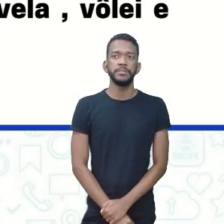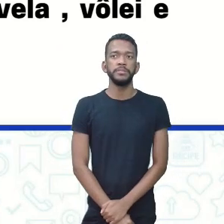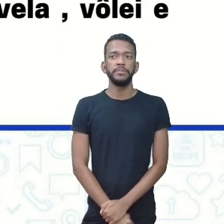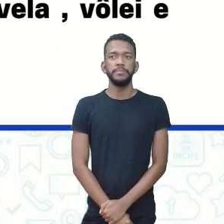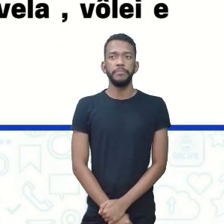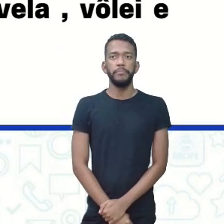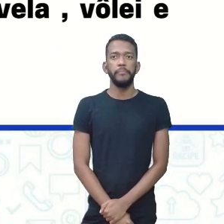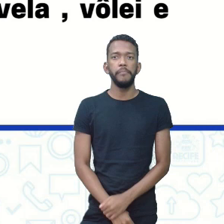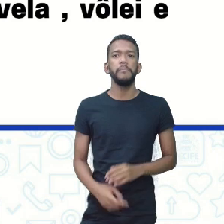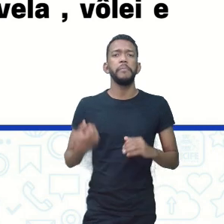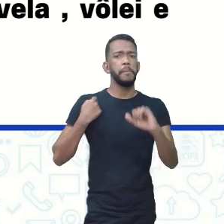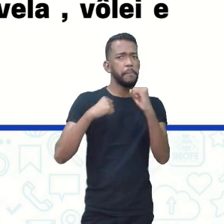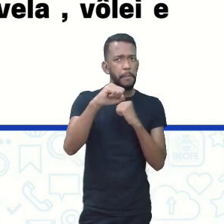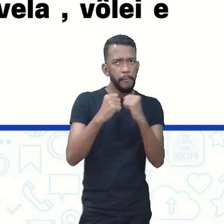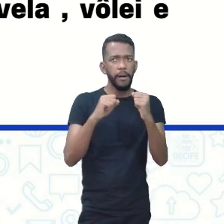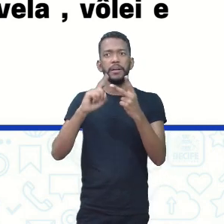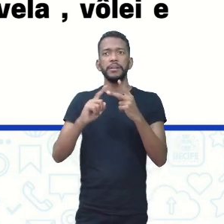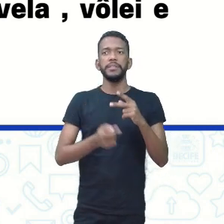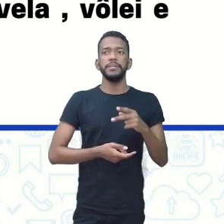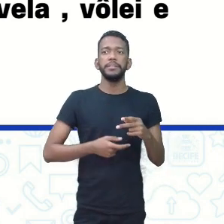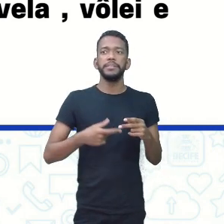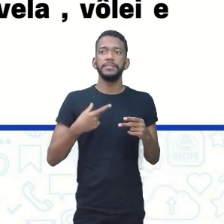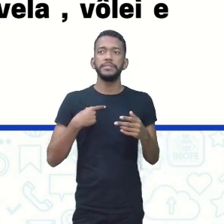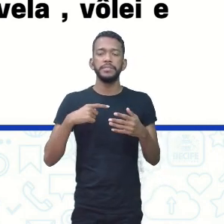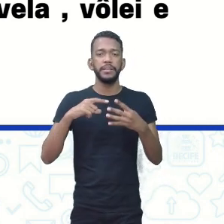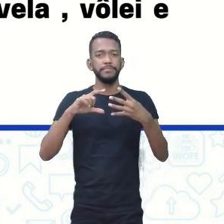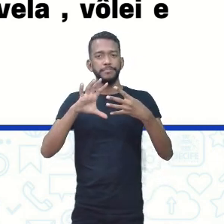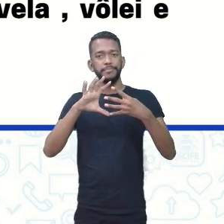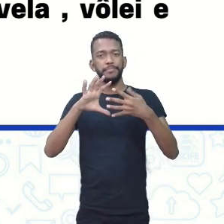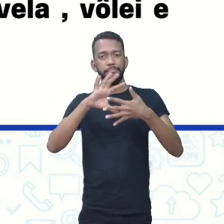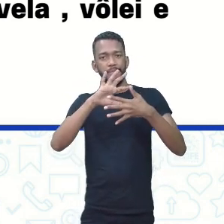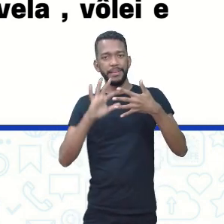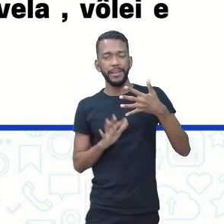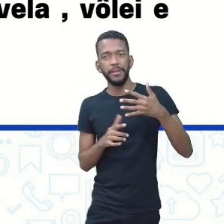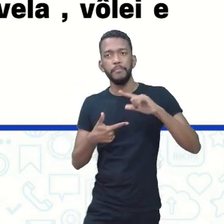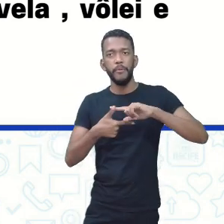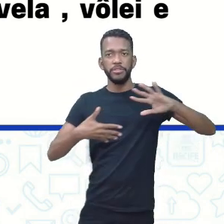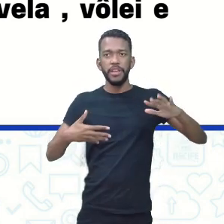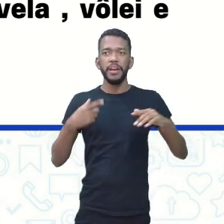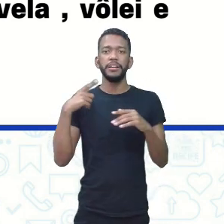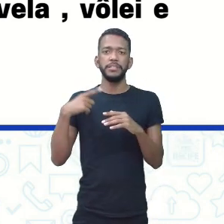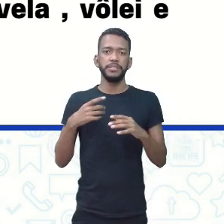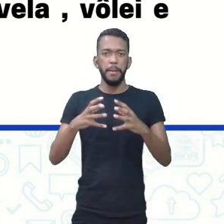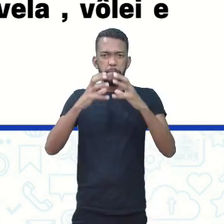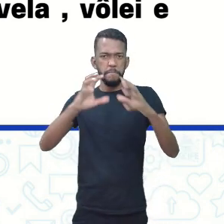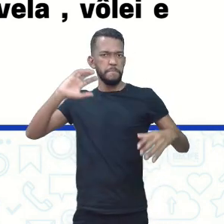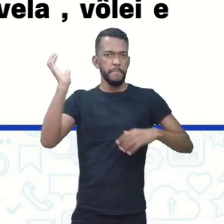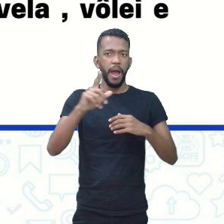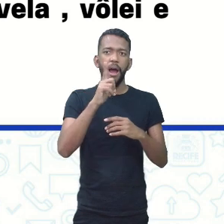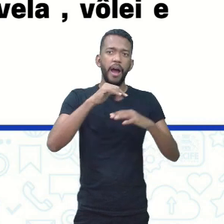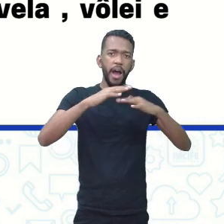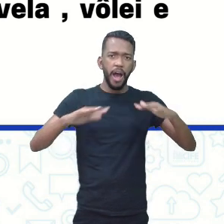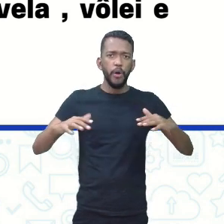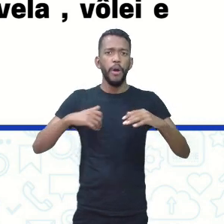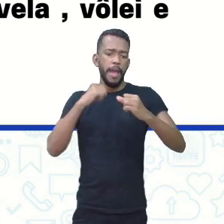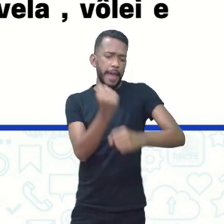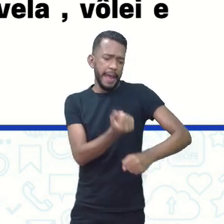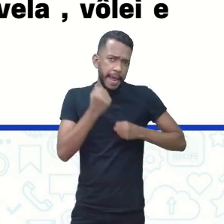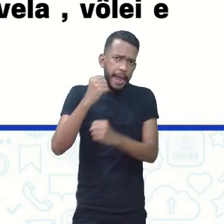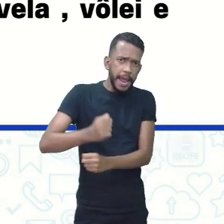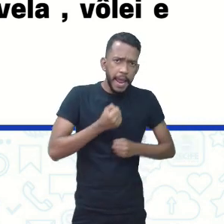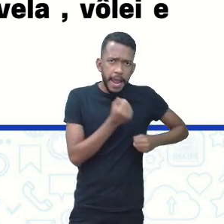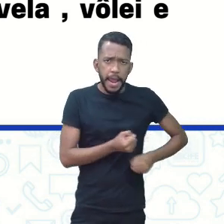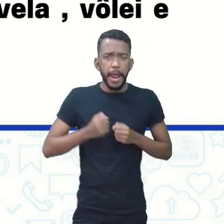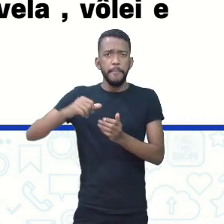maratona aquática, a gente tem o pentatlo moderno, a gente tem o polo aquático, o remo, a gente tem triatlo,